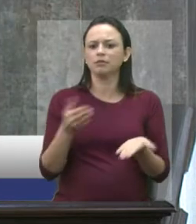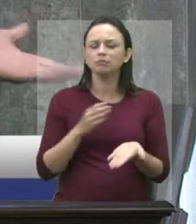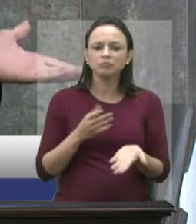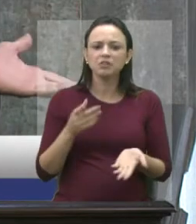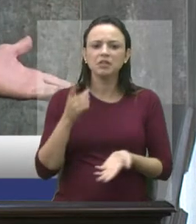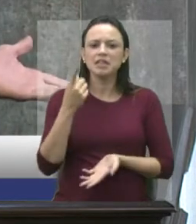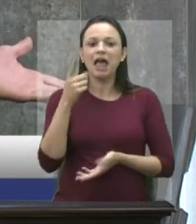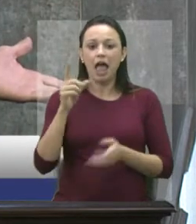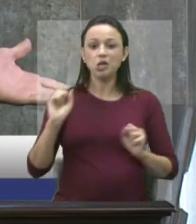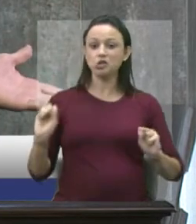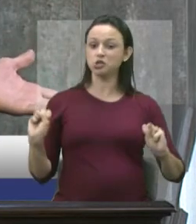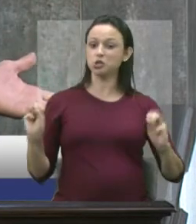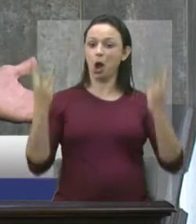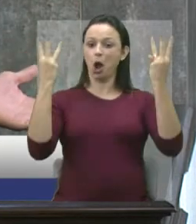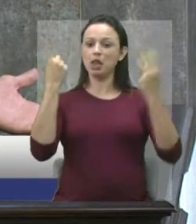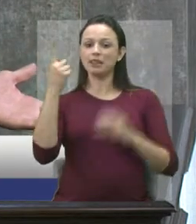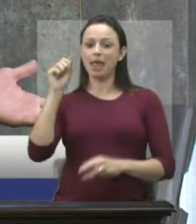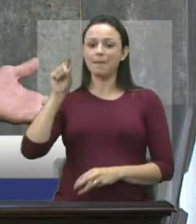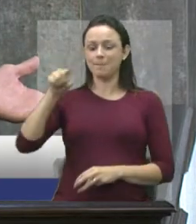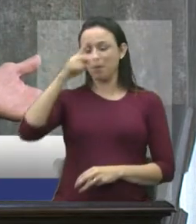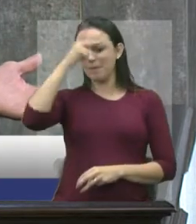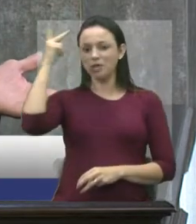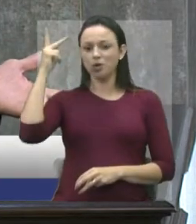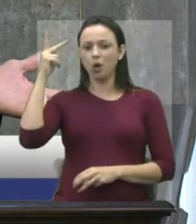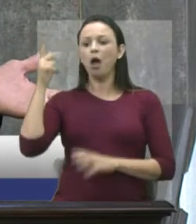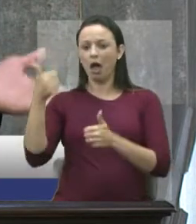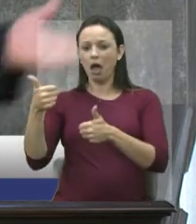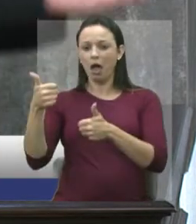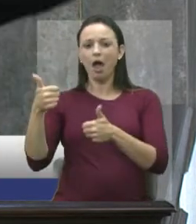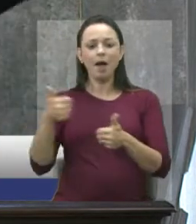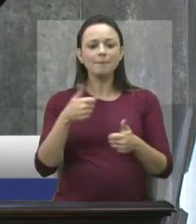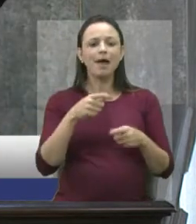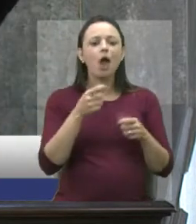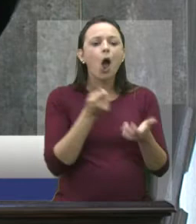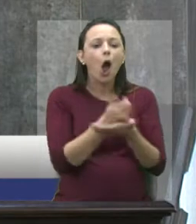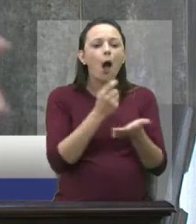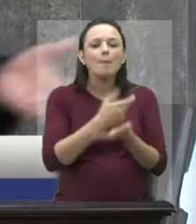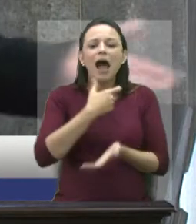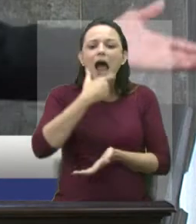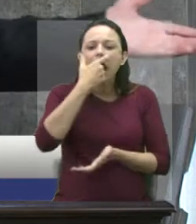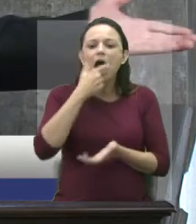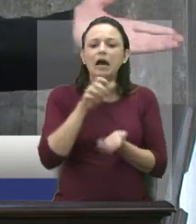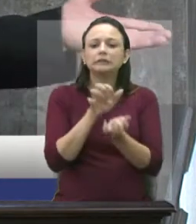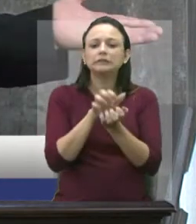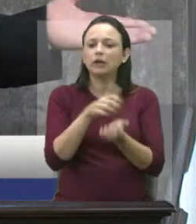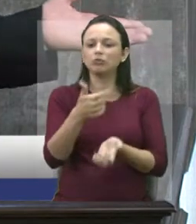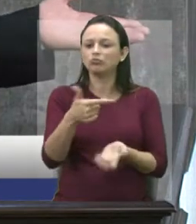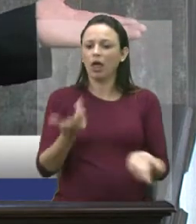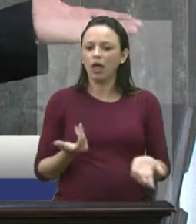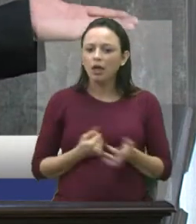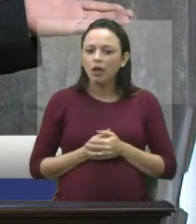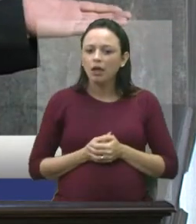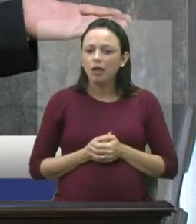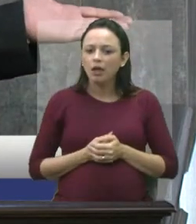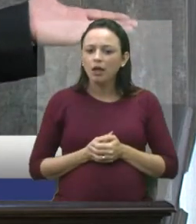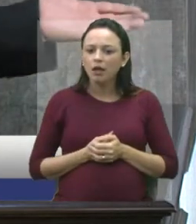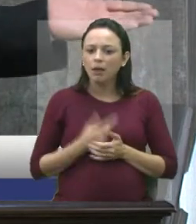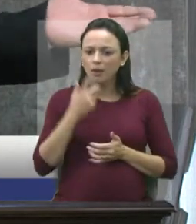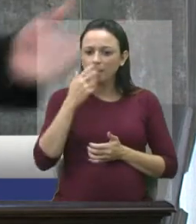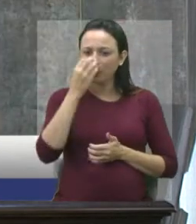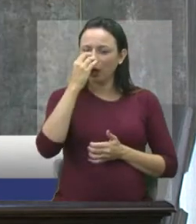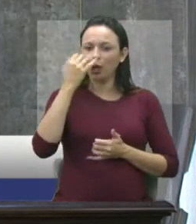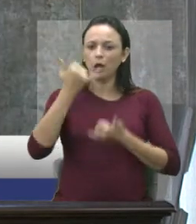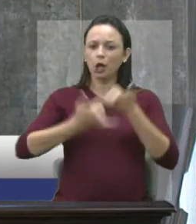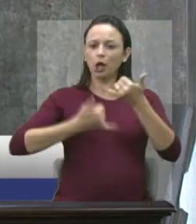não tem material para fazer dentadura. Ah, é o pão e circo, gente. Tá? É o